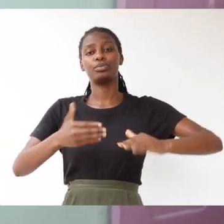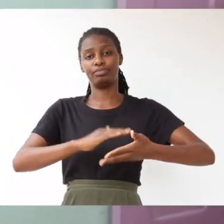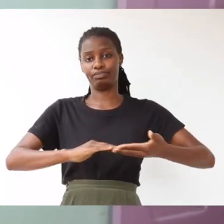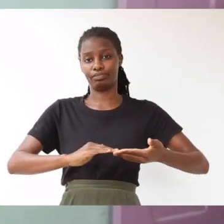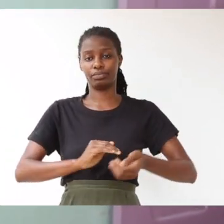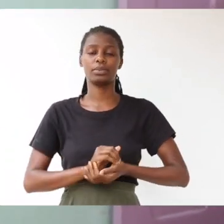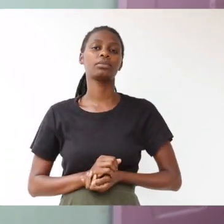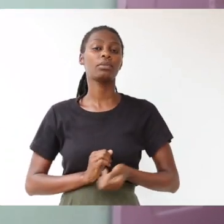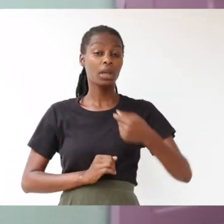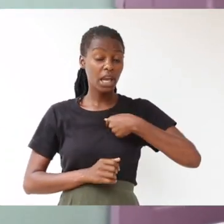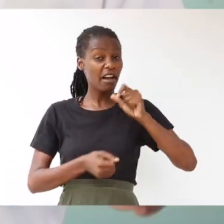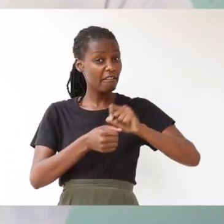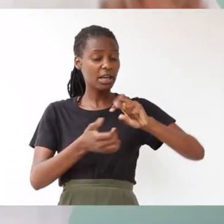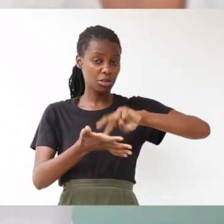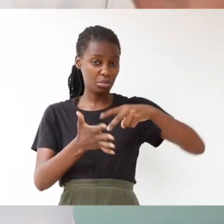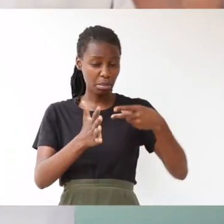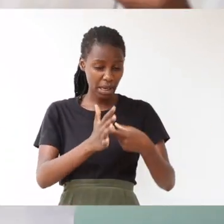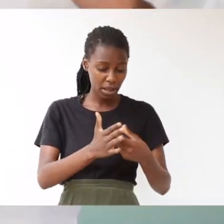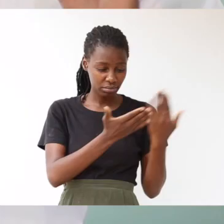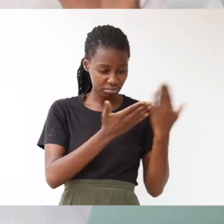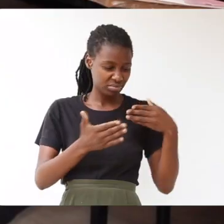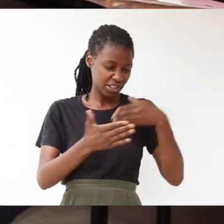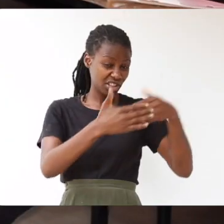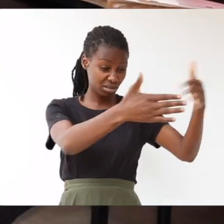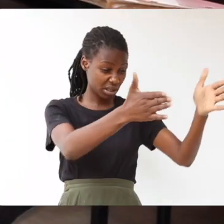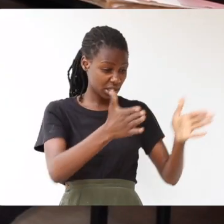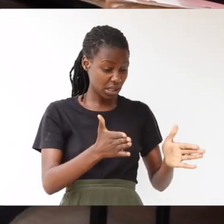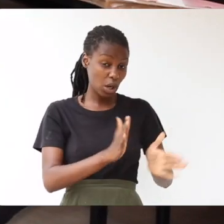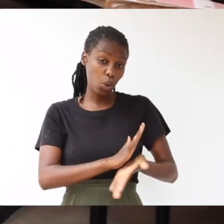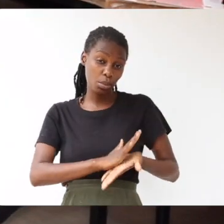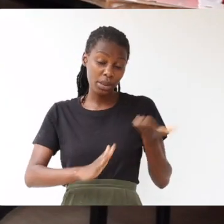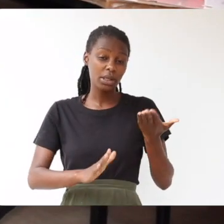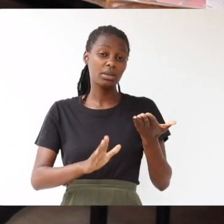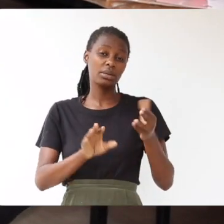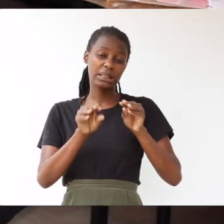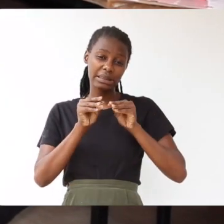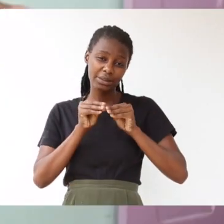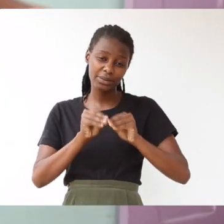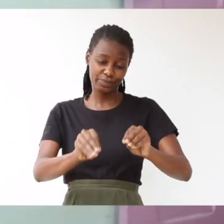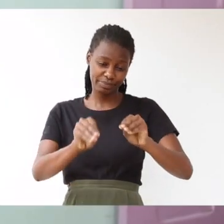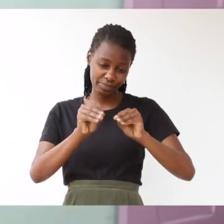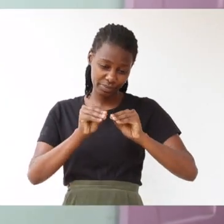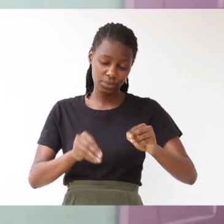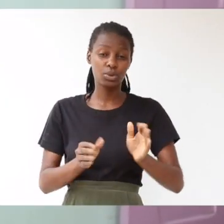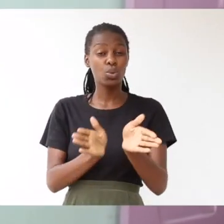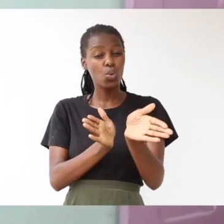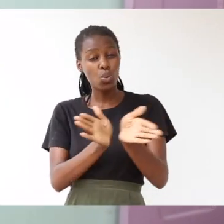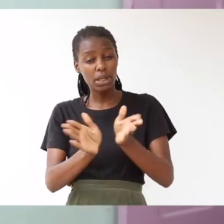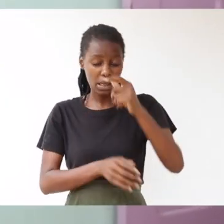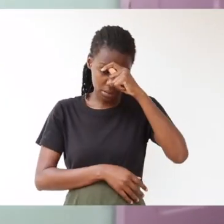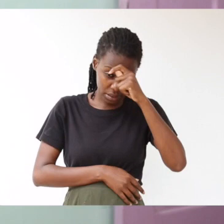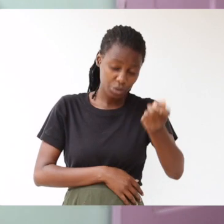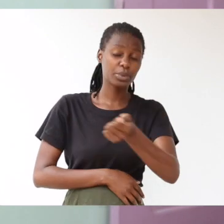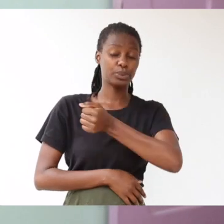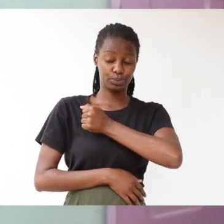Eu planifico uma aula, chego na sala e começo a dar com todo cuidado,